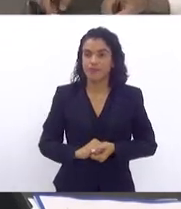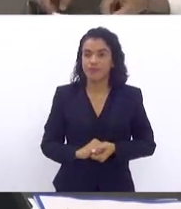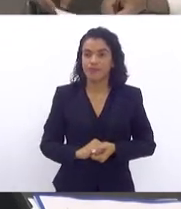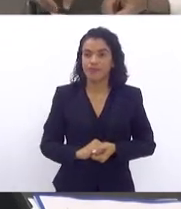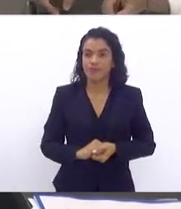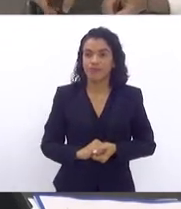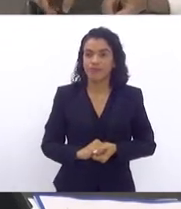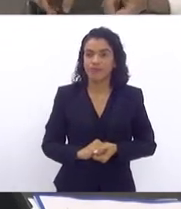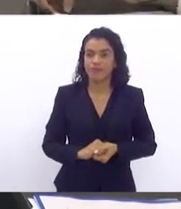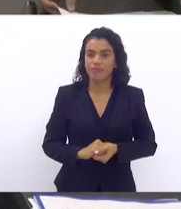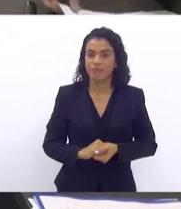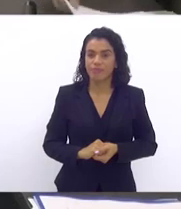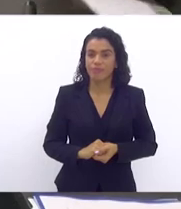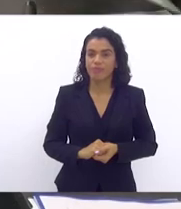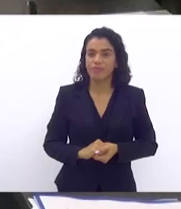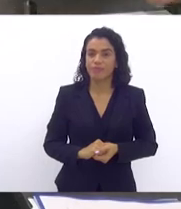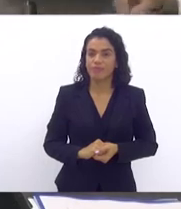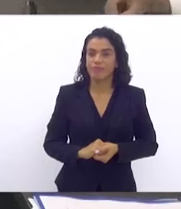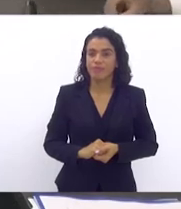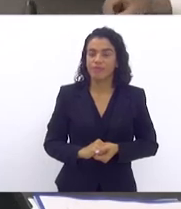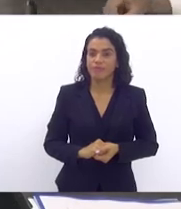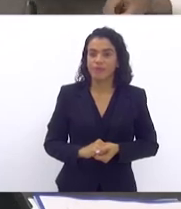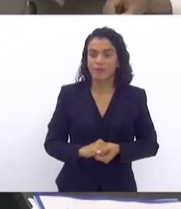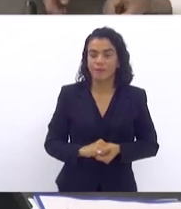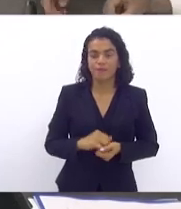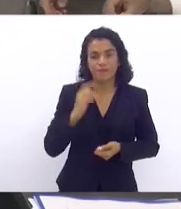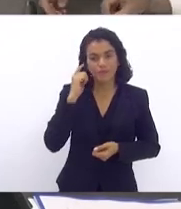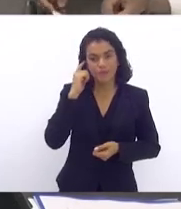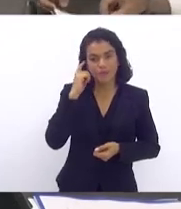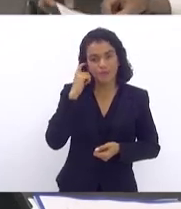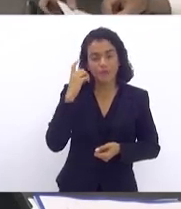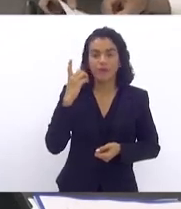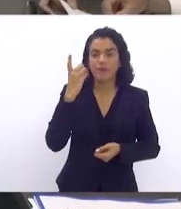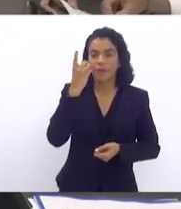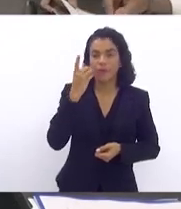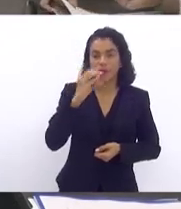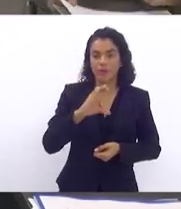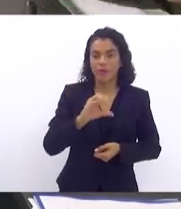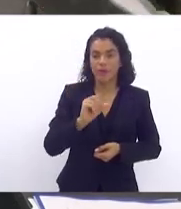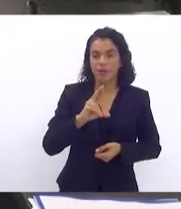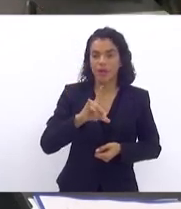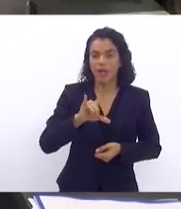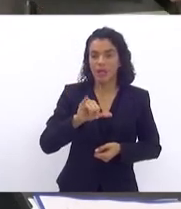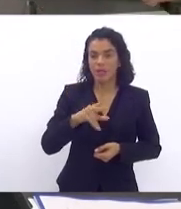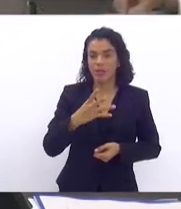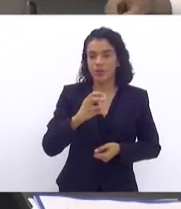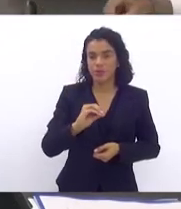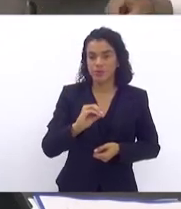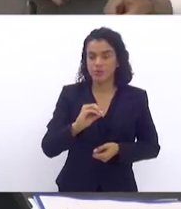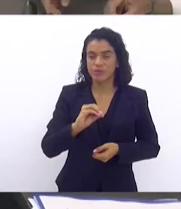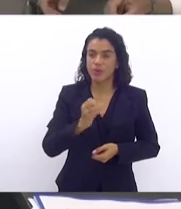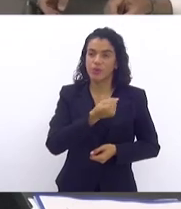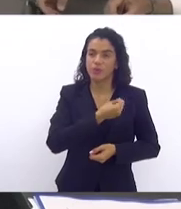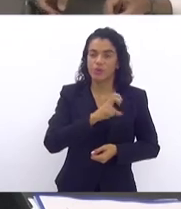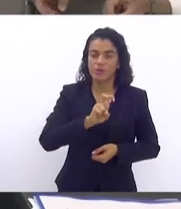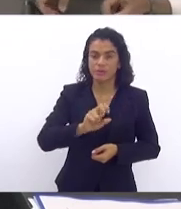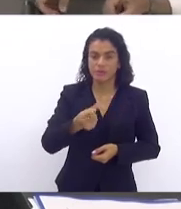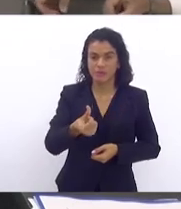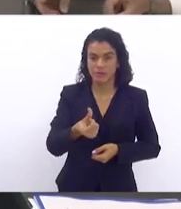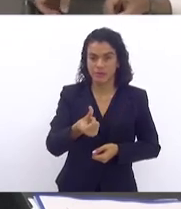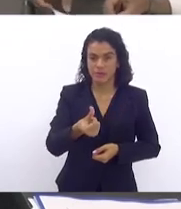bloco, aprovada a votação em bloco, pela ordem, deputado Carlinhos BNH. Para retirar o projeto número 56, relatoria